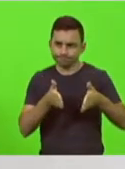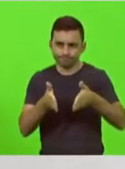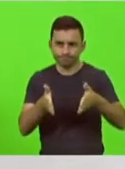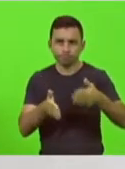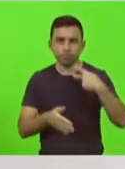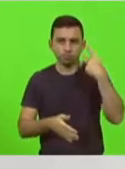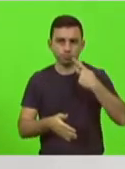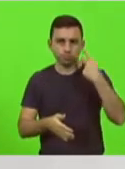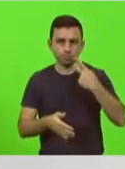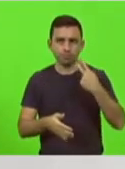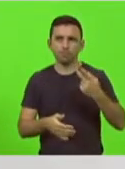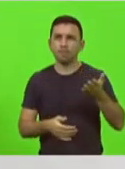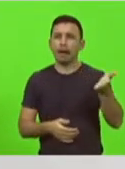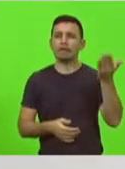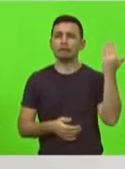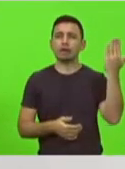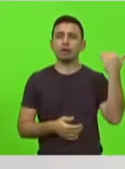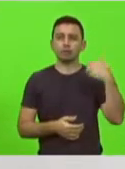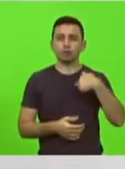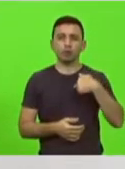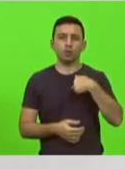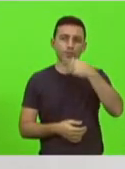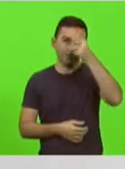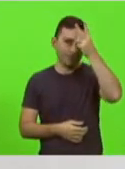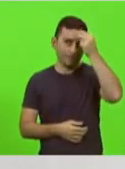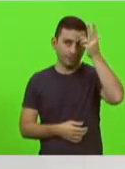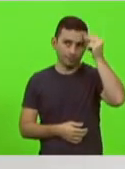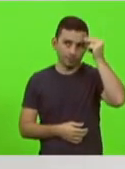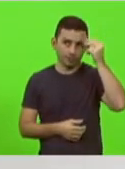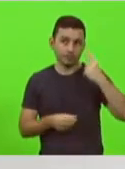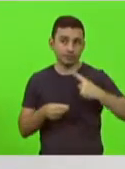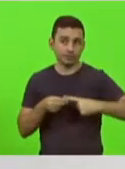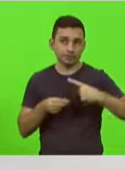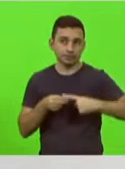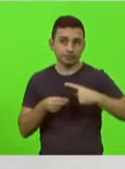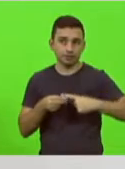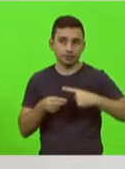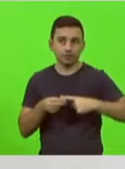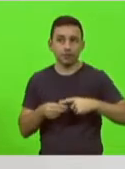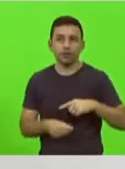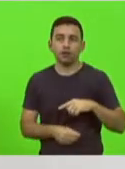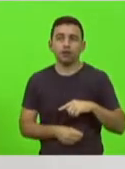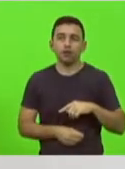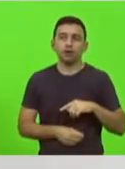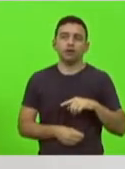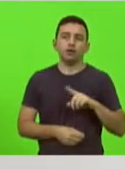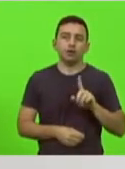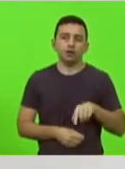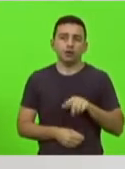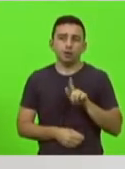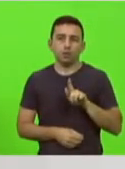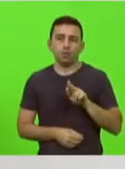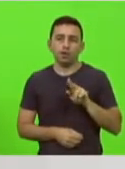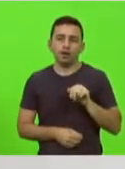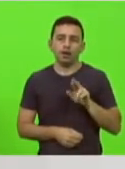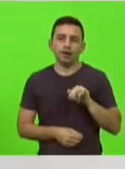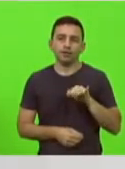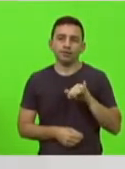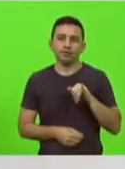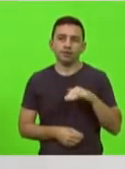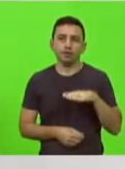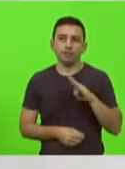desde quando fui prefeito na cidade de Guaraciaba, na divisa com a Argentina,